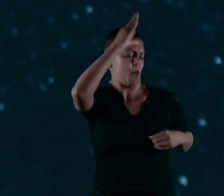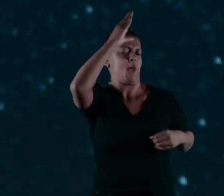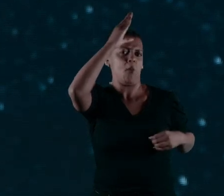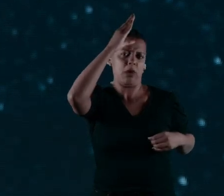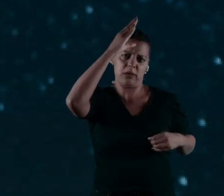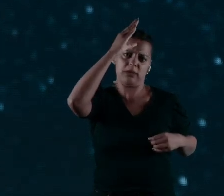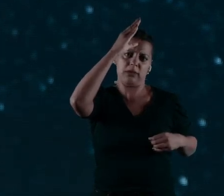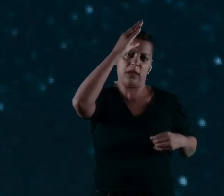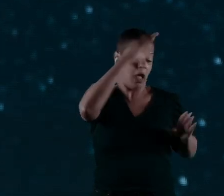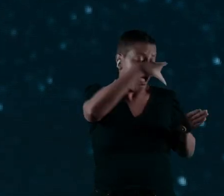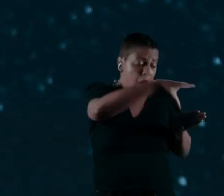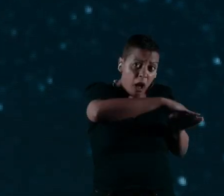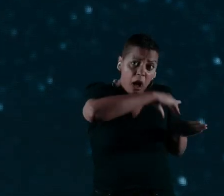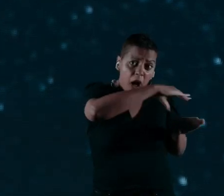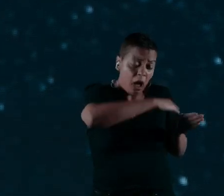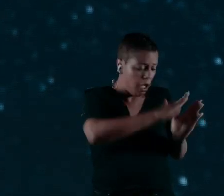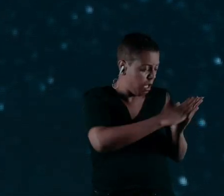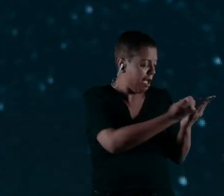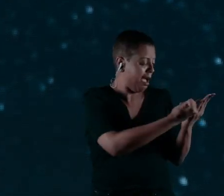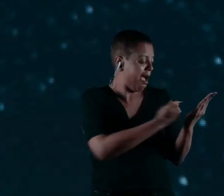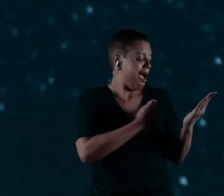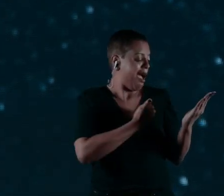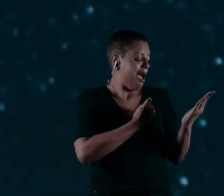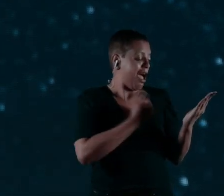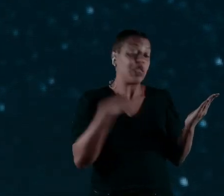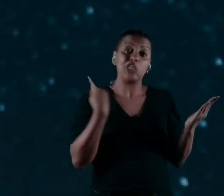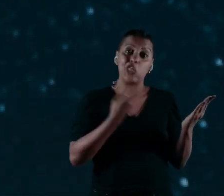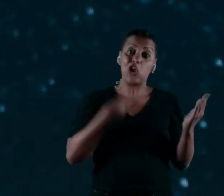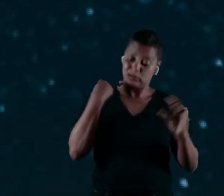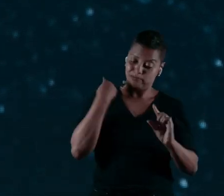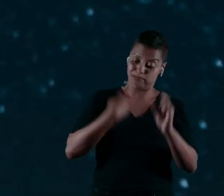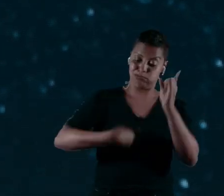os ensinos da Bíblia nos tornam verdadeiros.